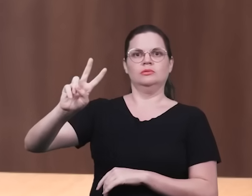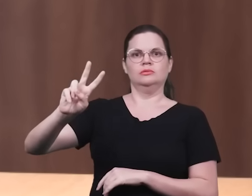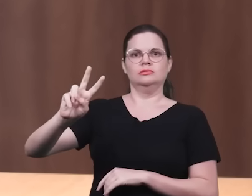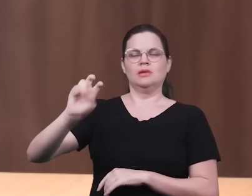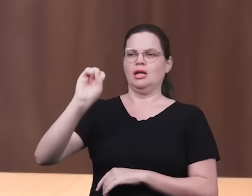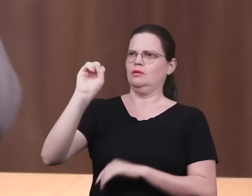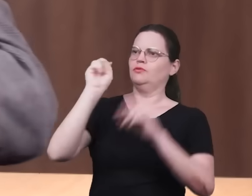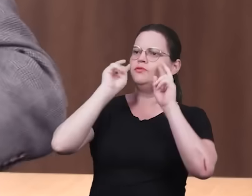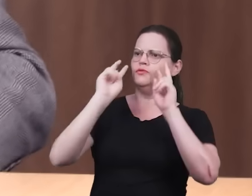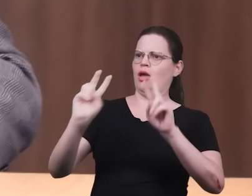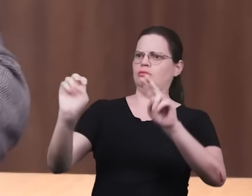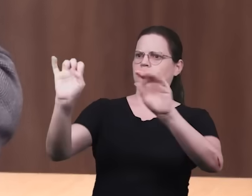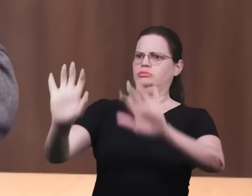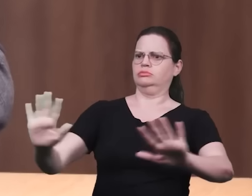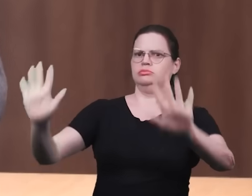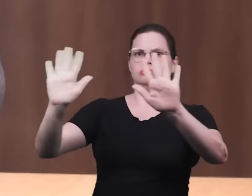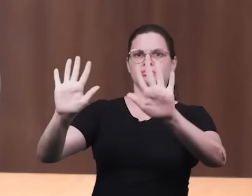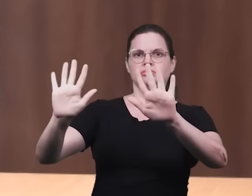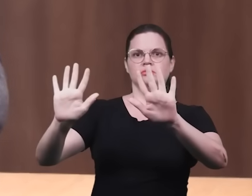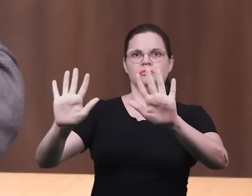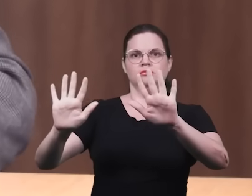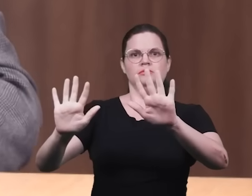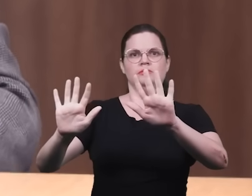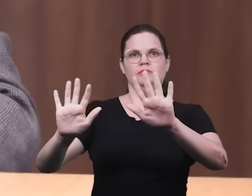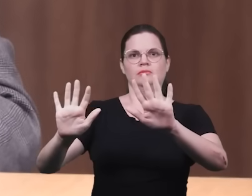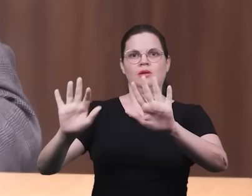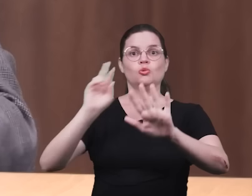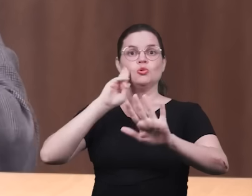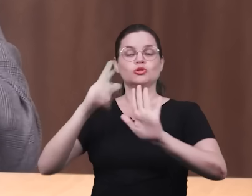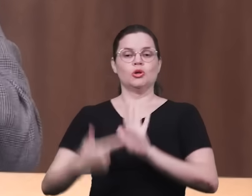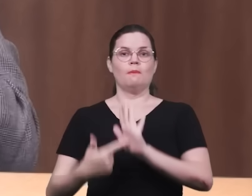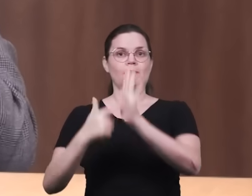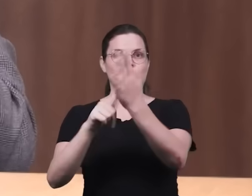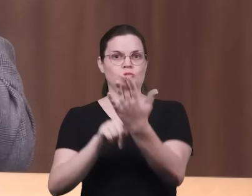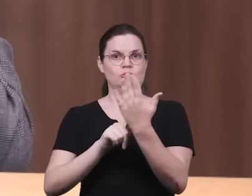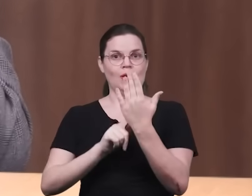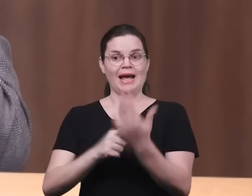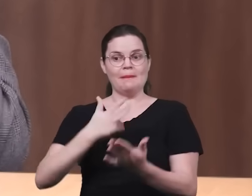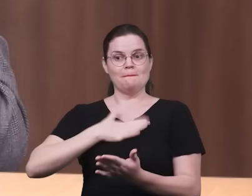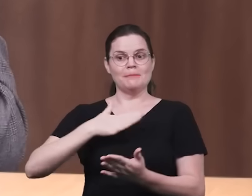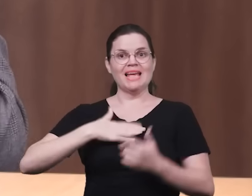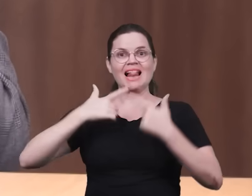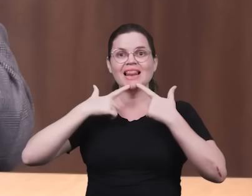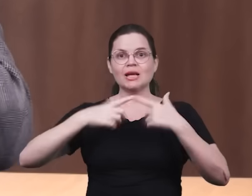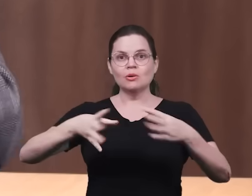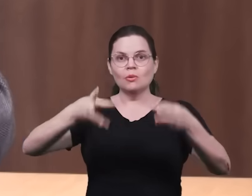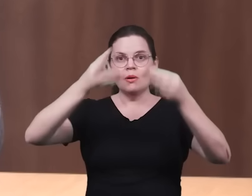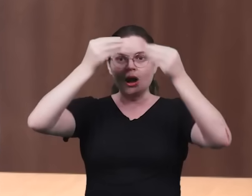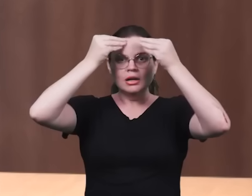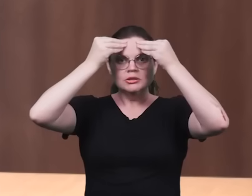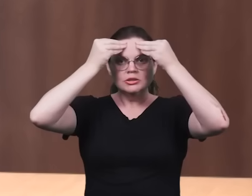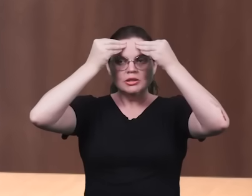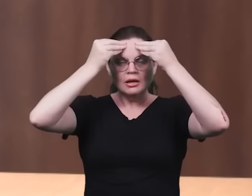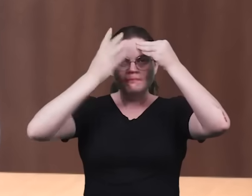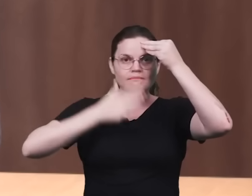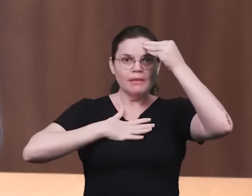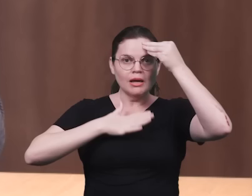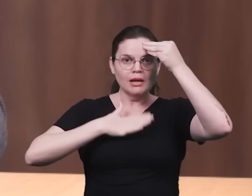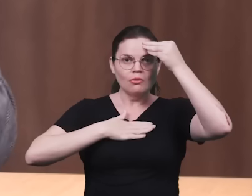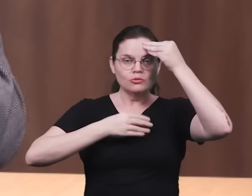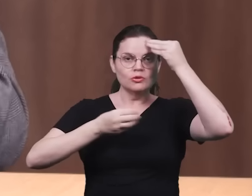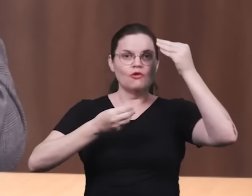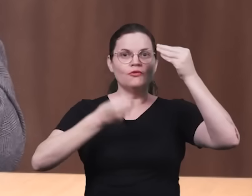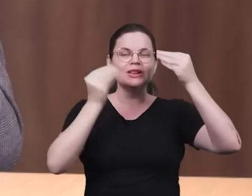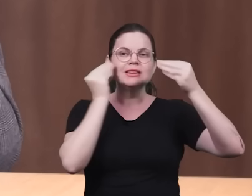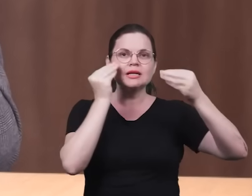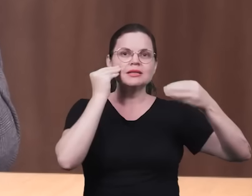ele a cena. Aí ele vai, com a linguagem dele, descrever